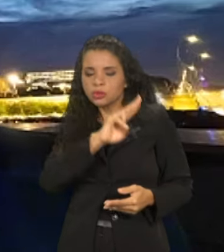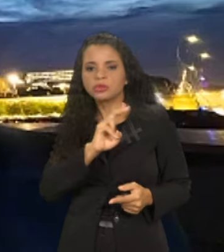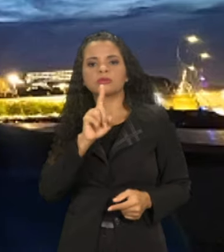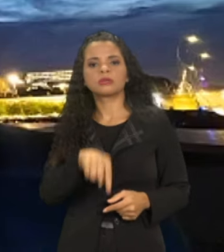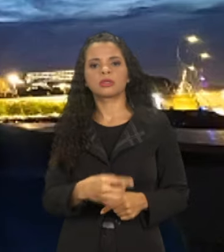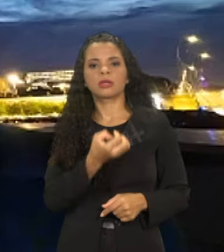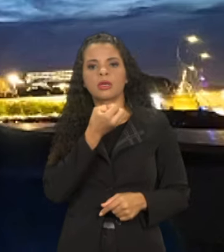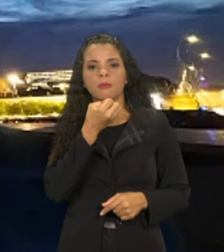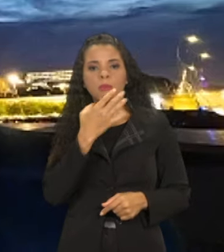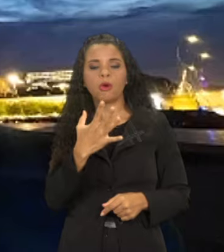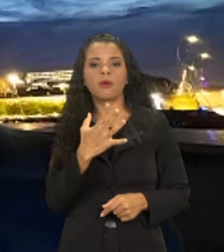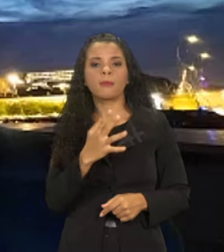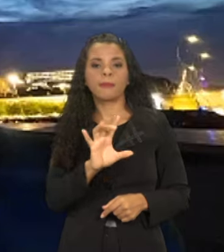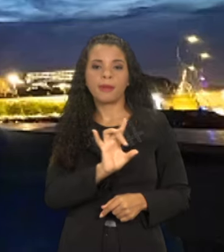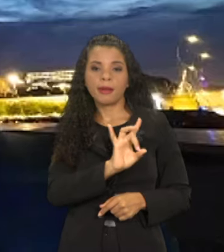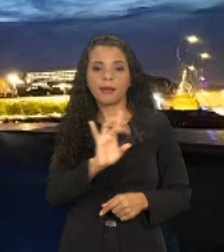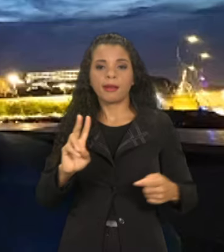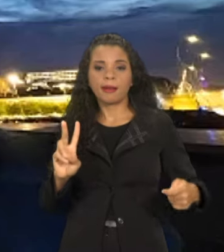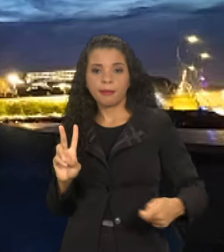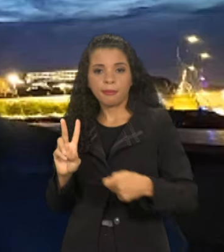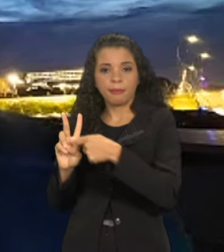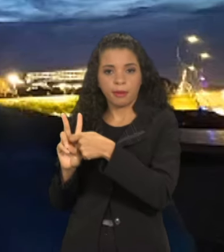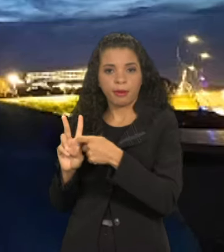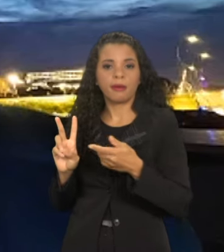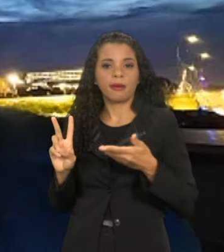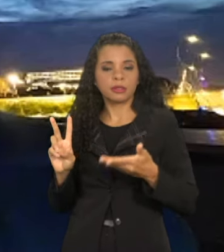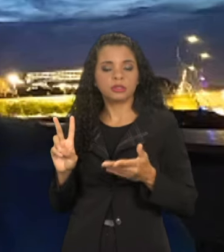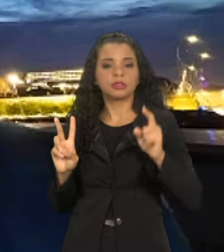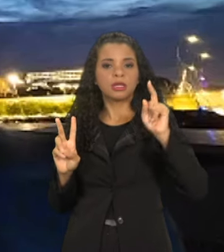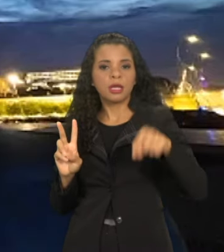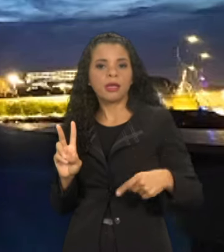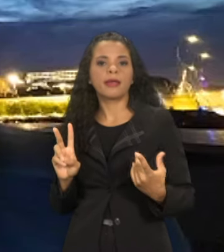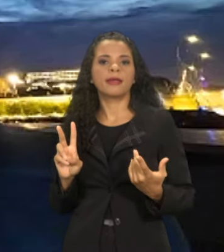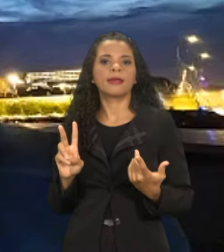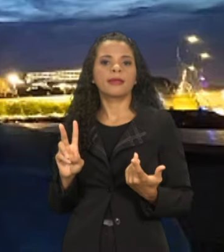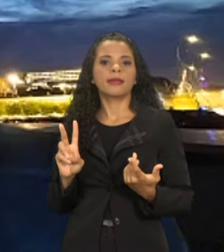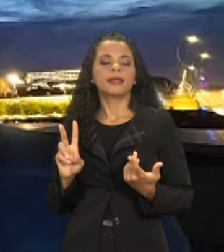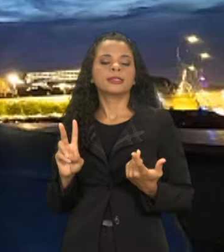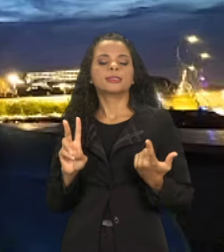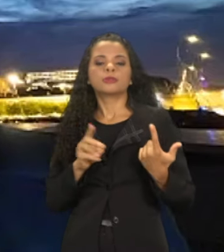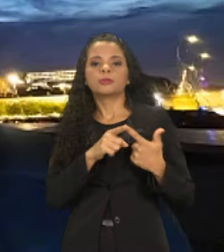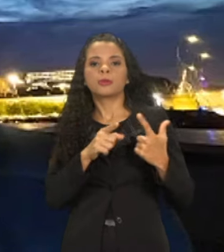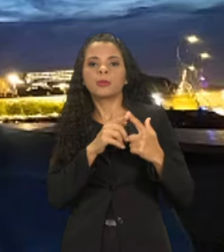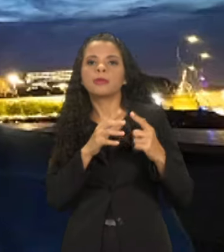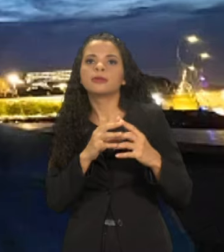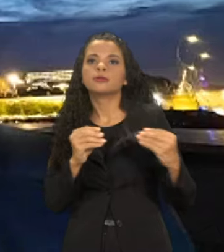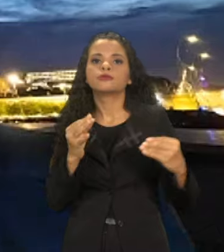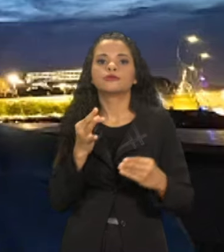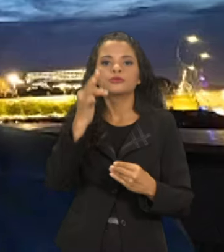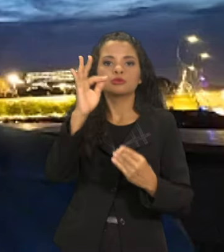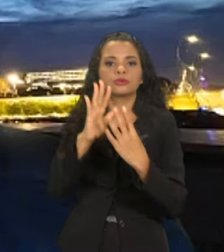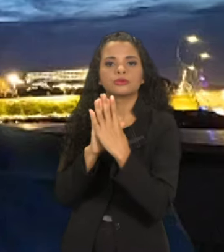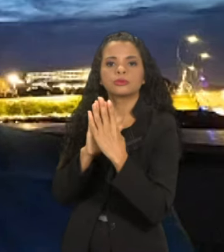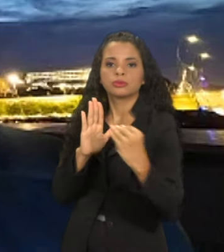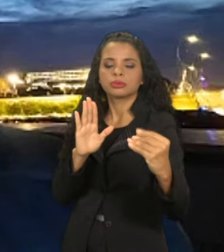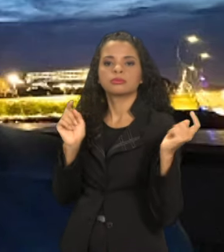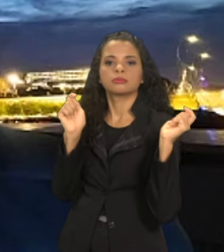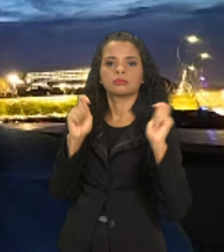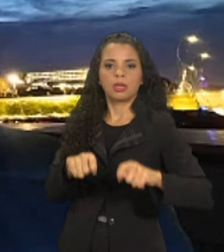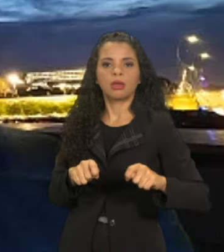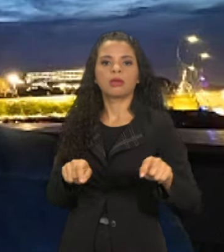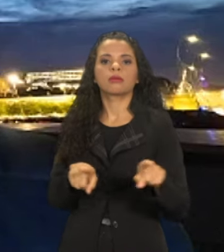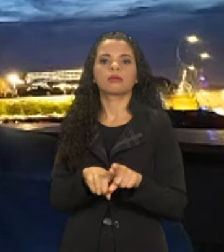as partes interessadas, é uma abertura de solução para o futuro e é um marco na construção